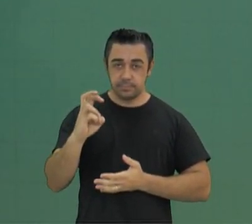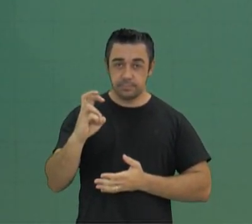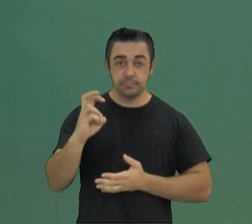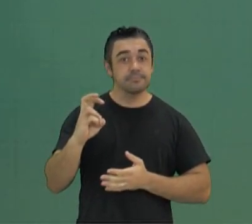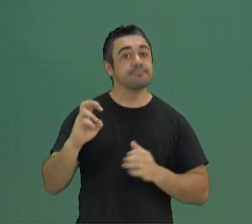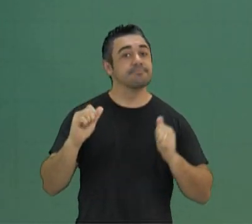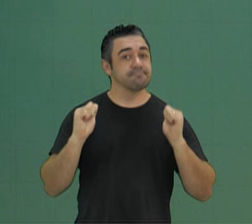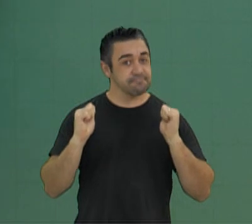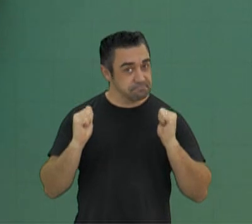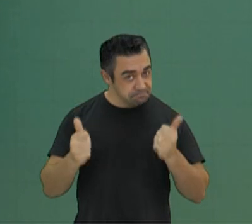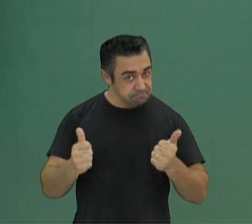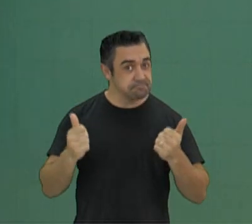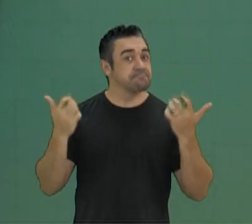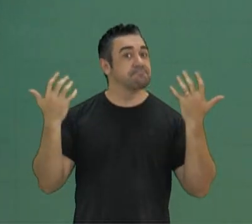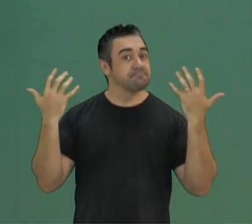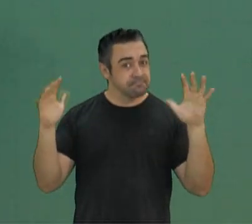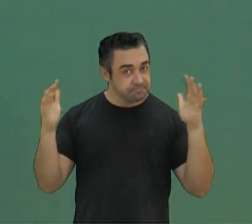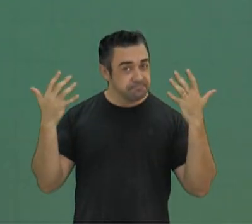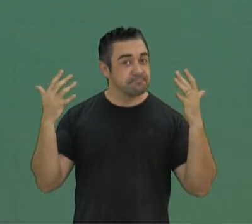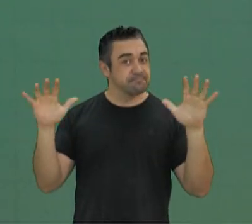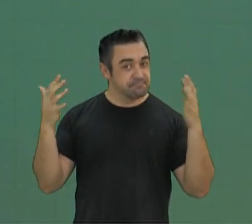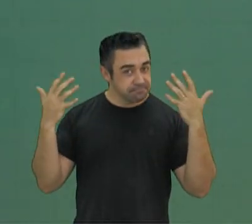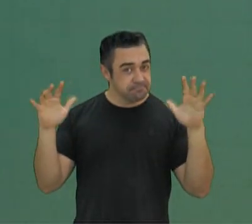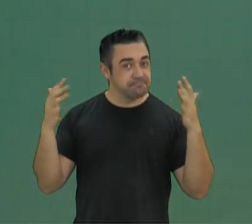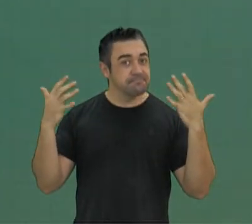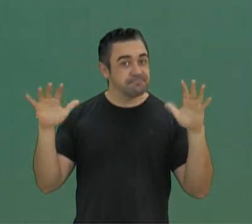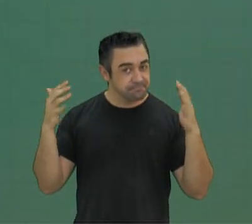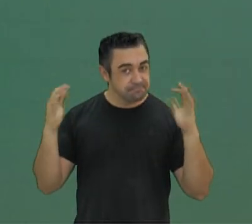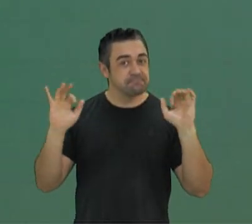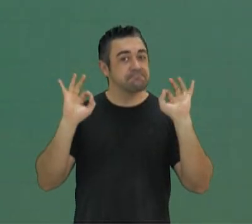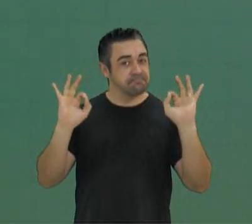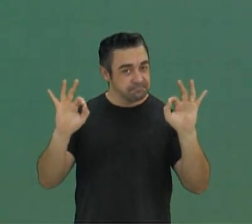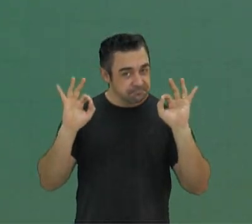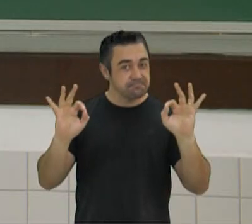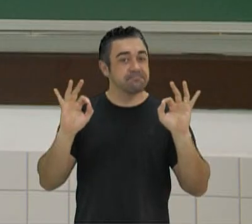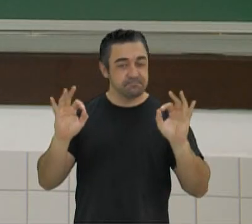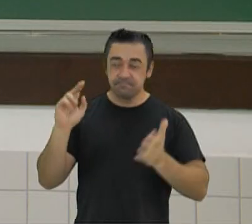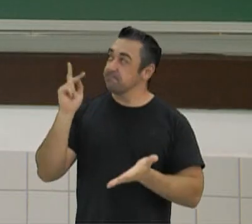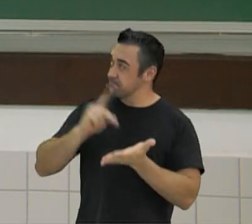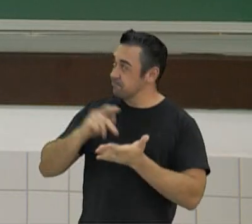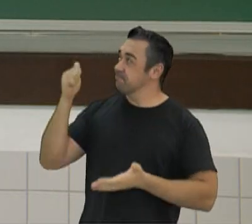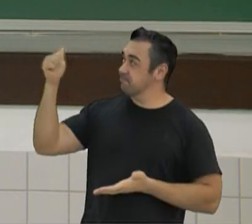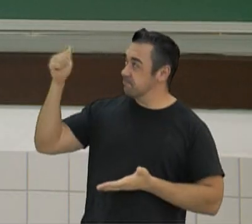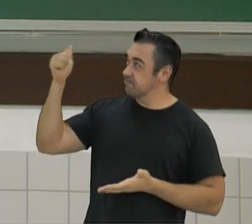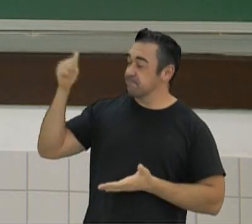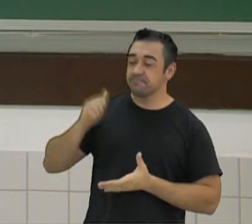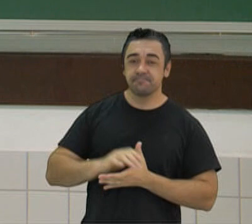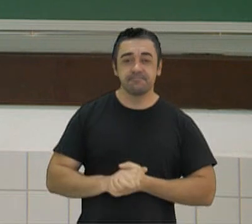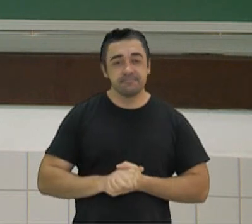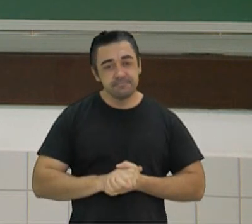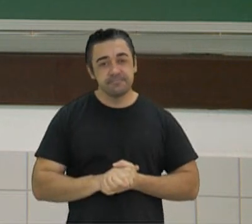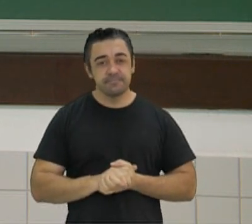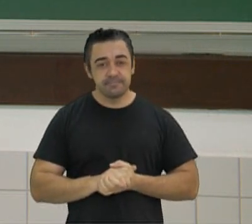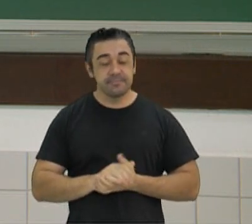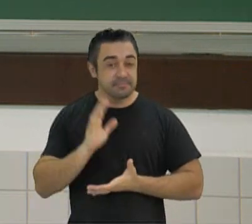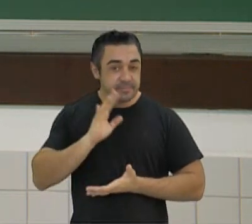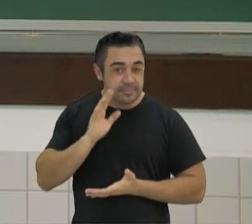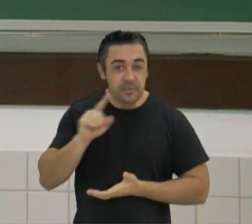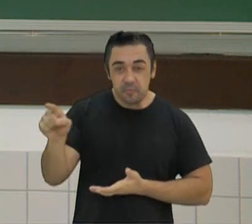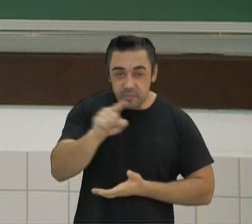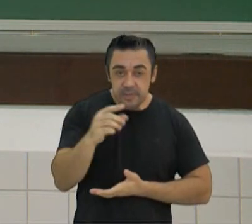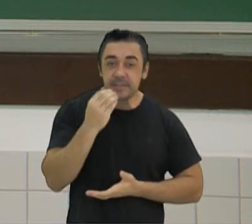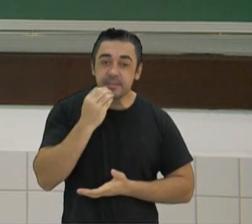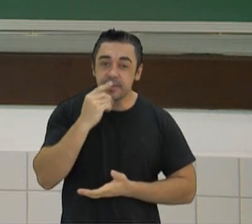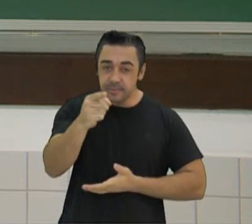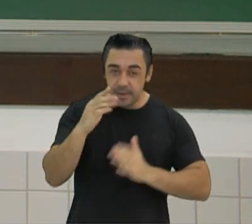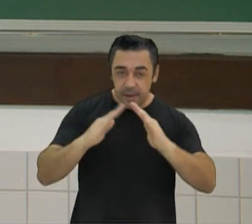35 anos. Idade. Acertamos, Tiago? É isso mesmo? Legal. Então, faça o teste